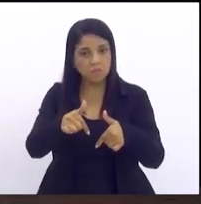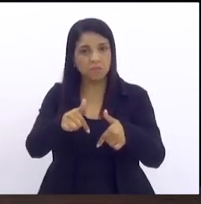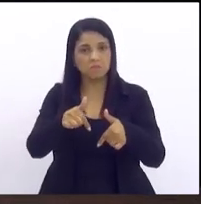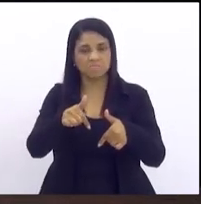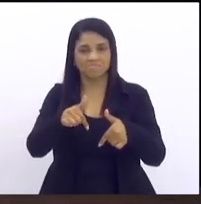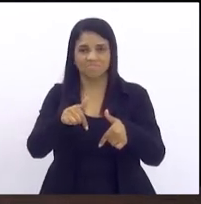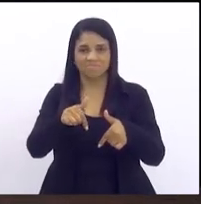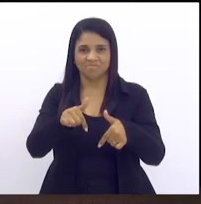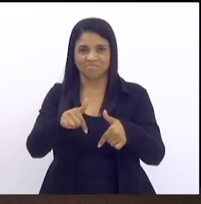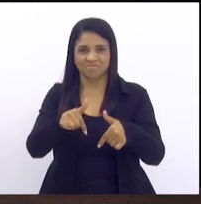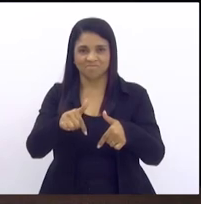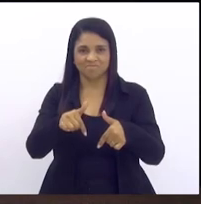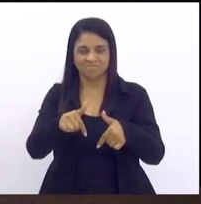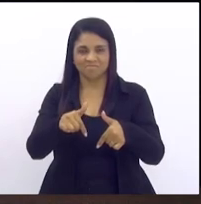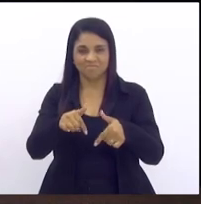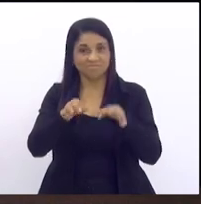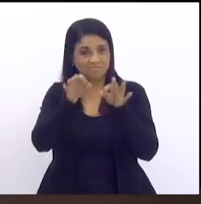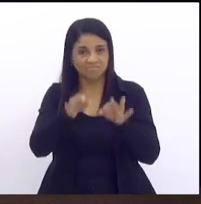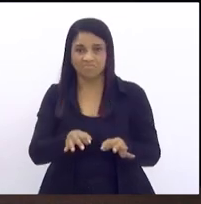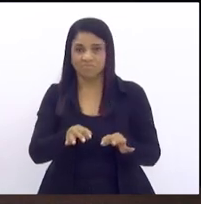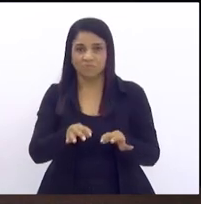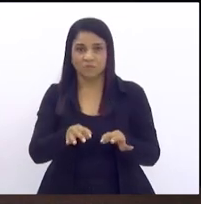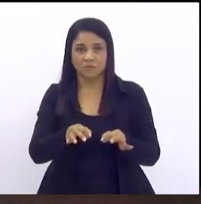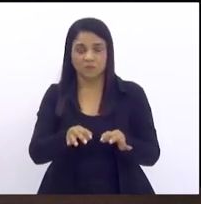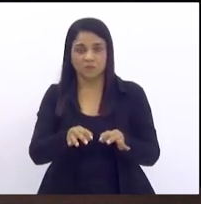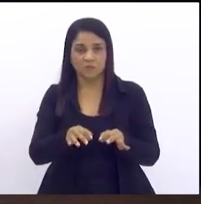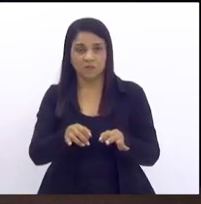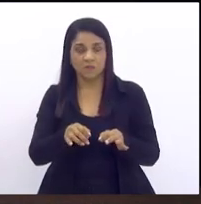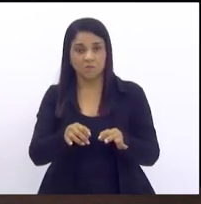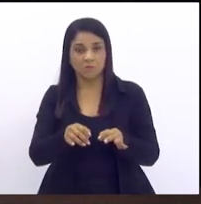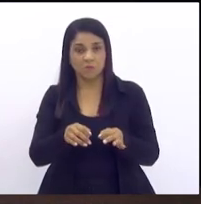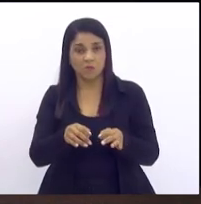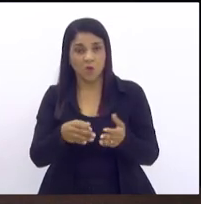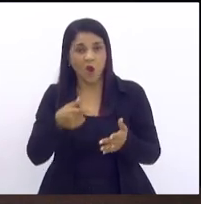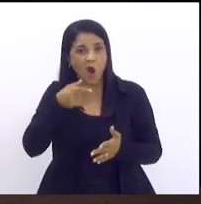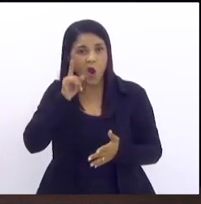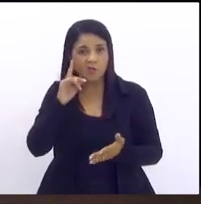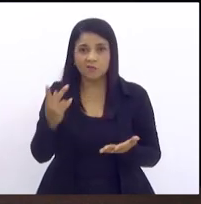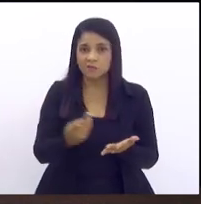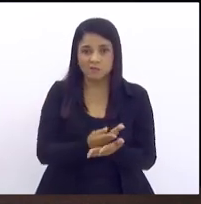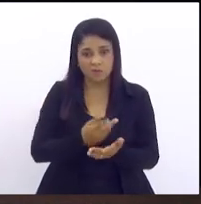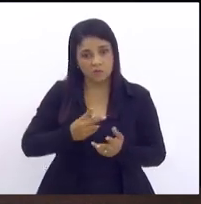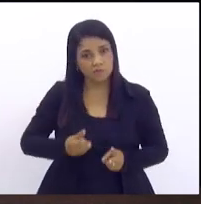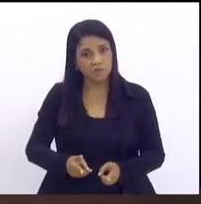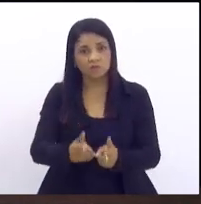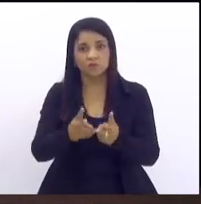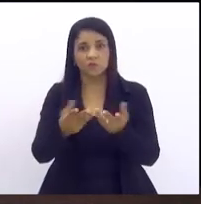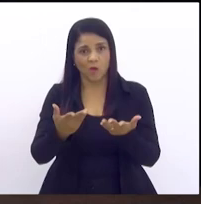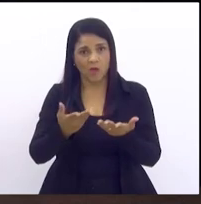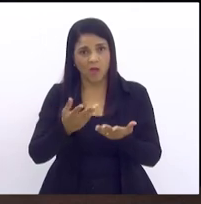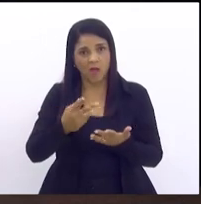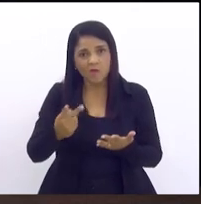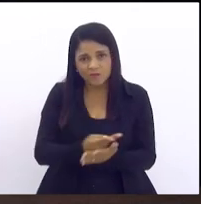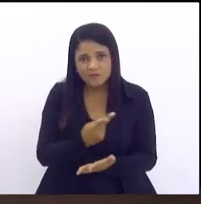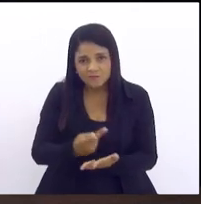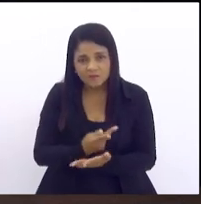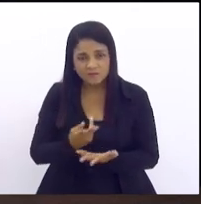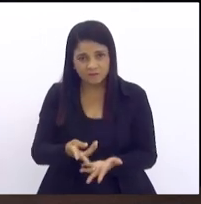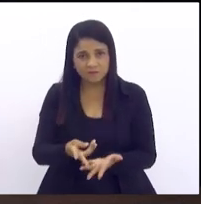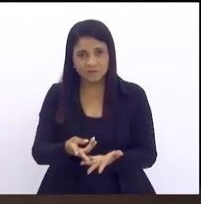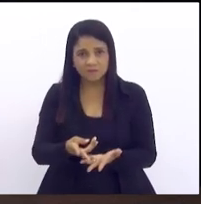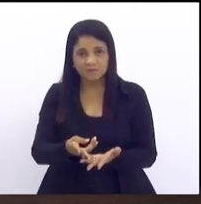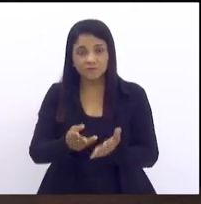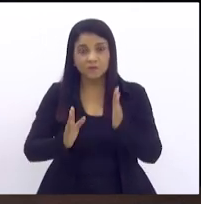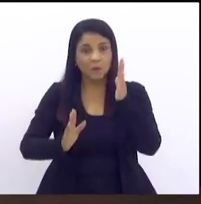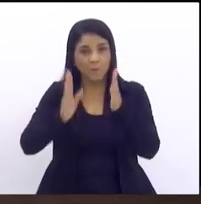tem que tomar. Porque isso daqui a pouquinho vai virar moda. Aconteceu ontem, daqui a pouquinho vai acontecer de novo. Durante o período